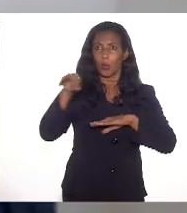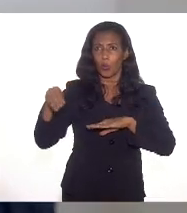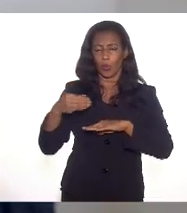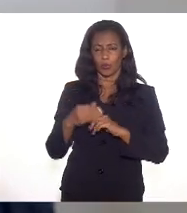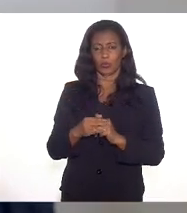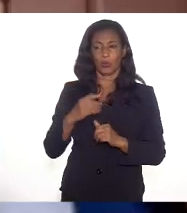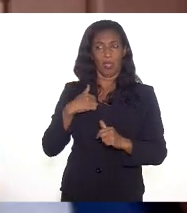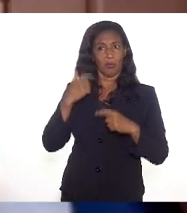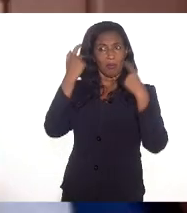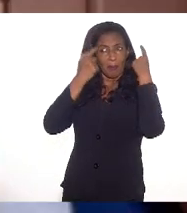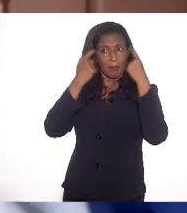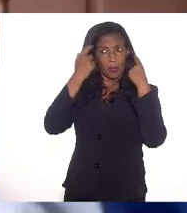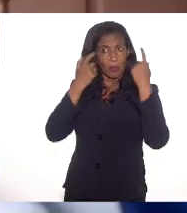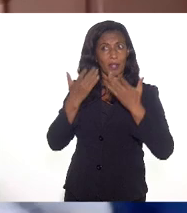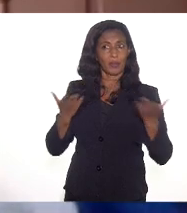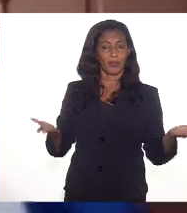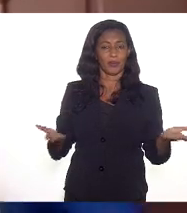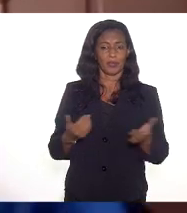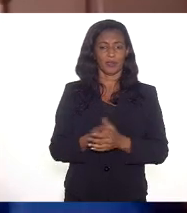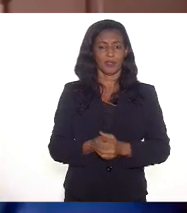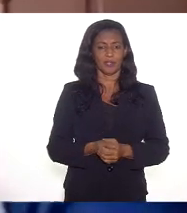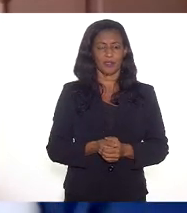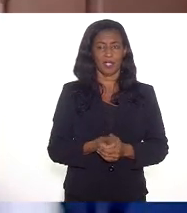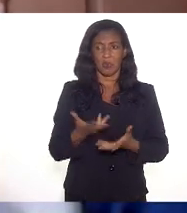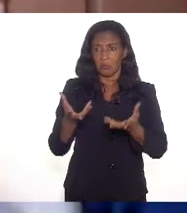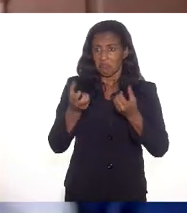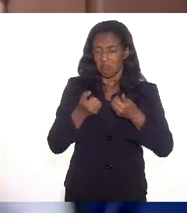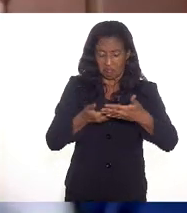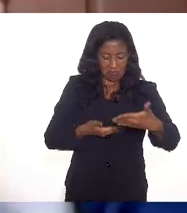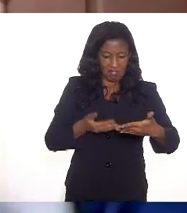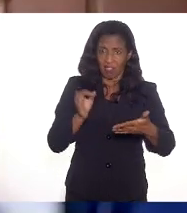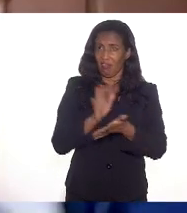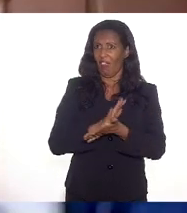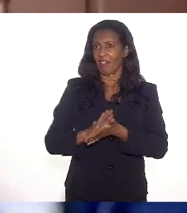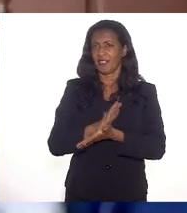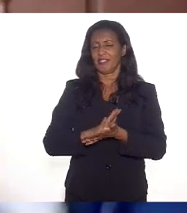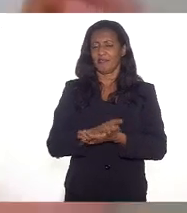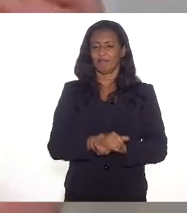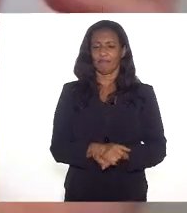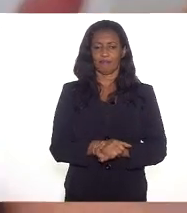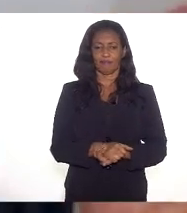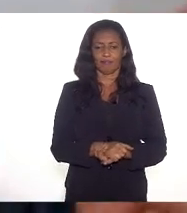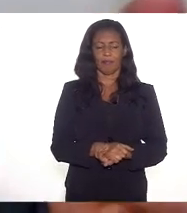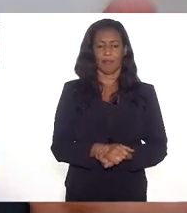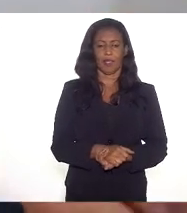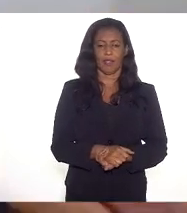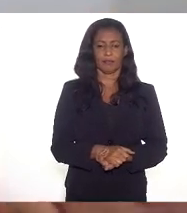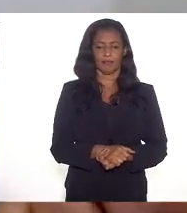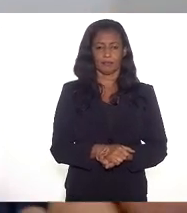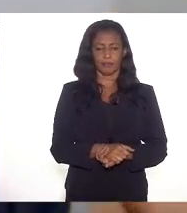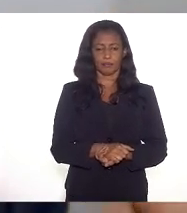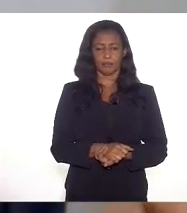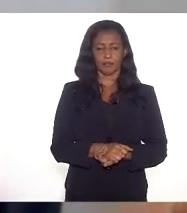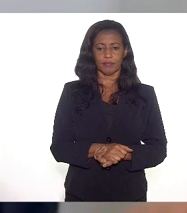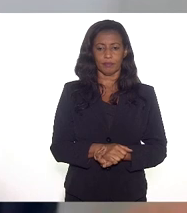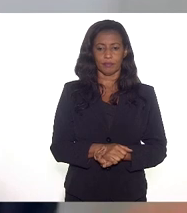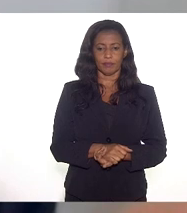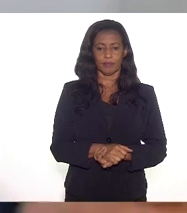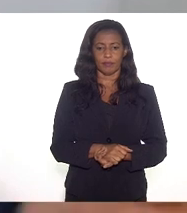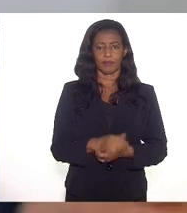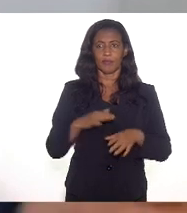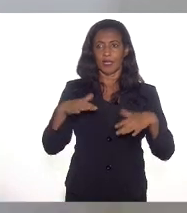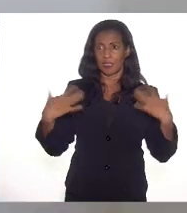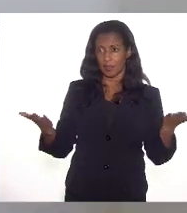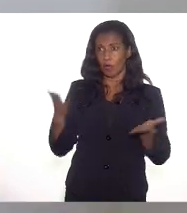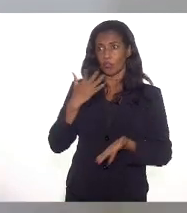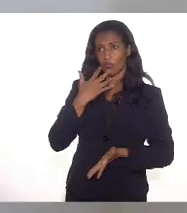estava preocupado exatamente com isso, porque eu não recebi nada até agora. Então, okay. Então, eu ia falar, mas é nesse sentido que o deputado Luiz